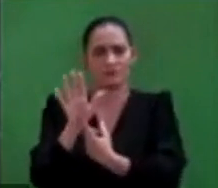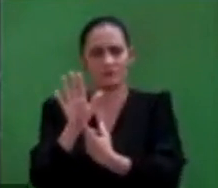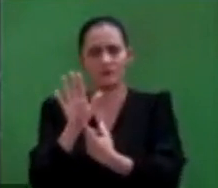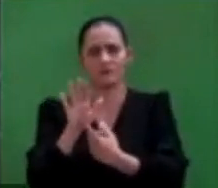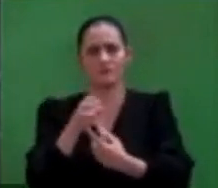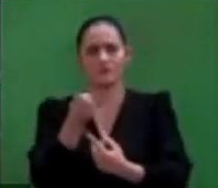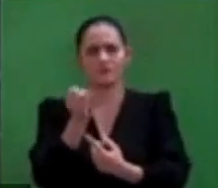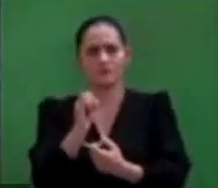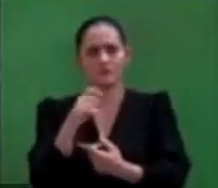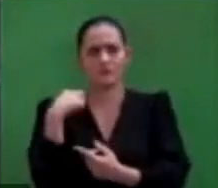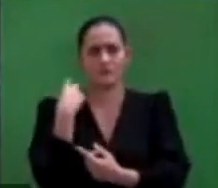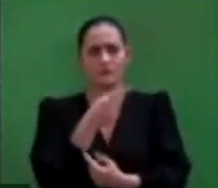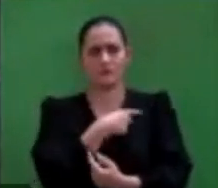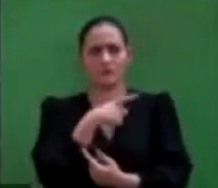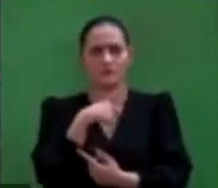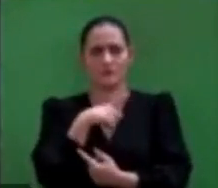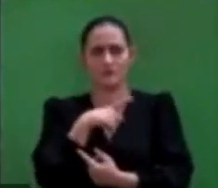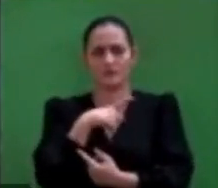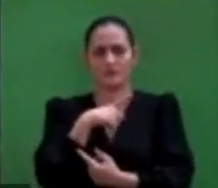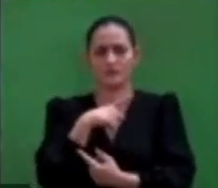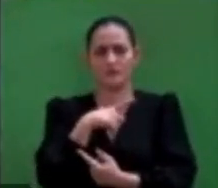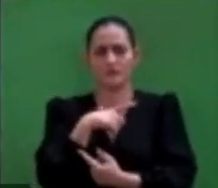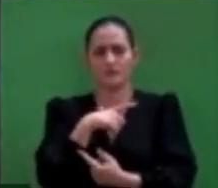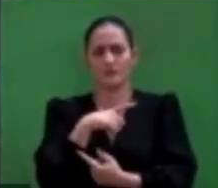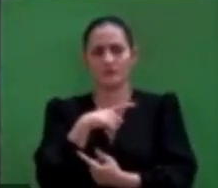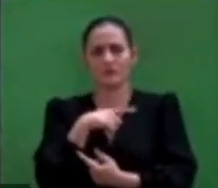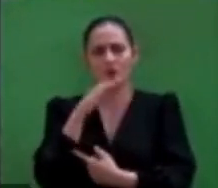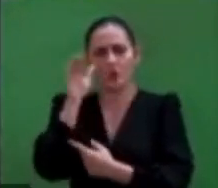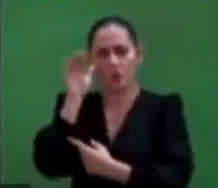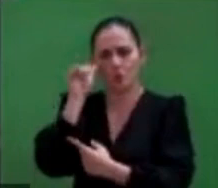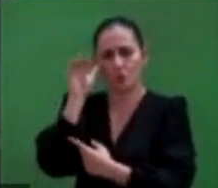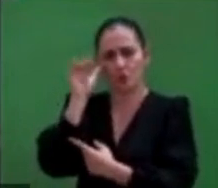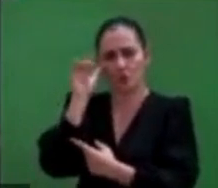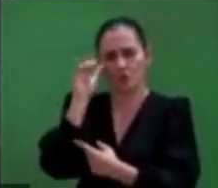que, se nós tivéssemos um curioso investigativo da imprensa acreana,